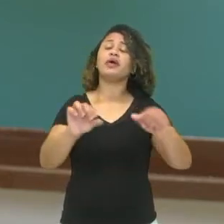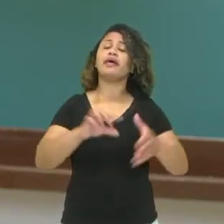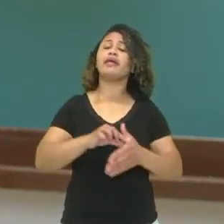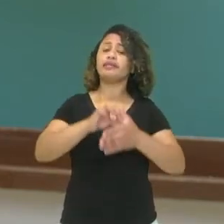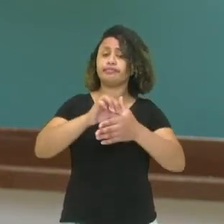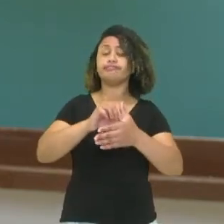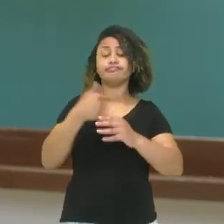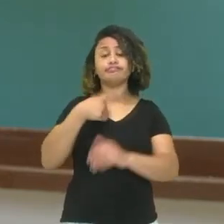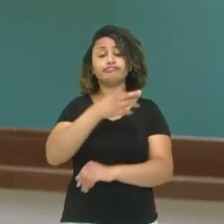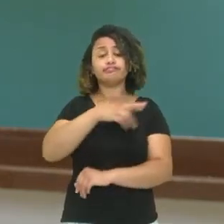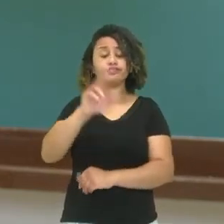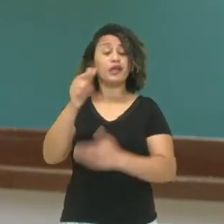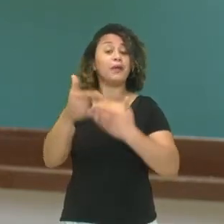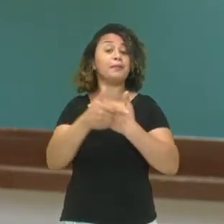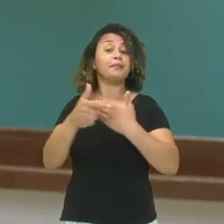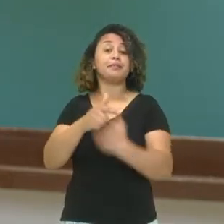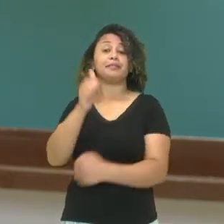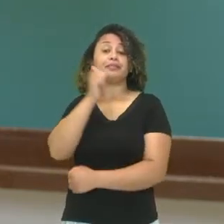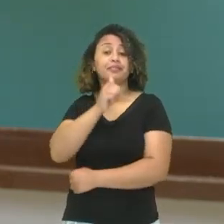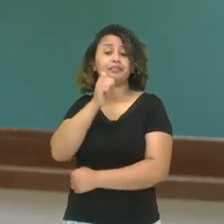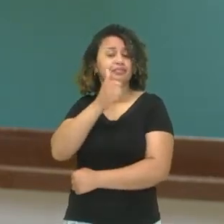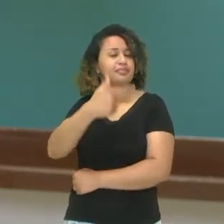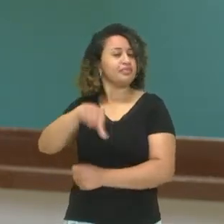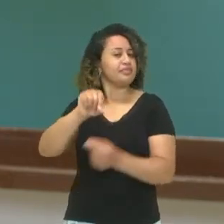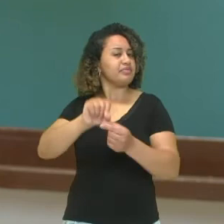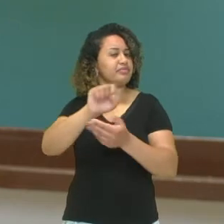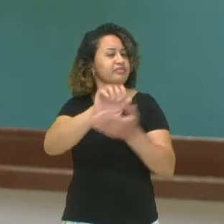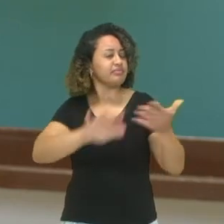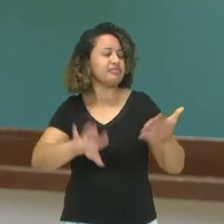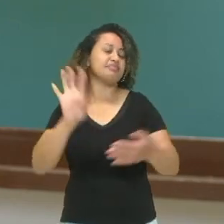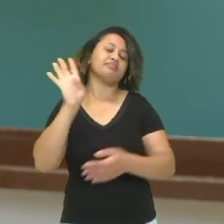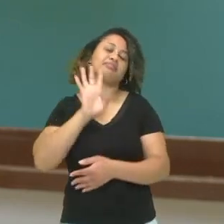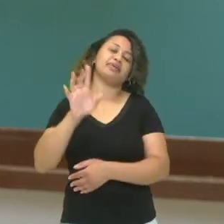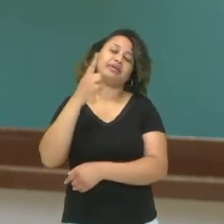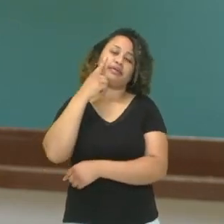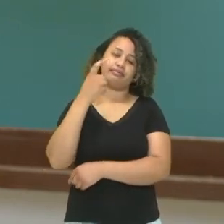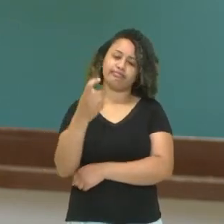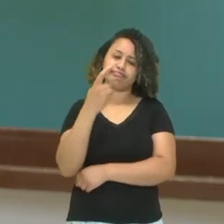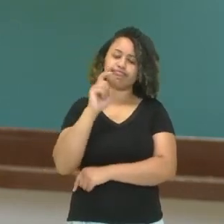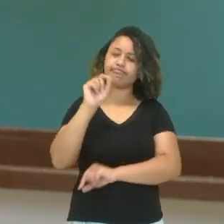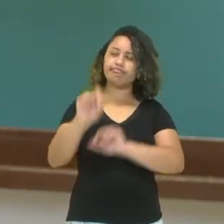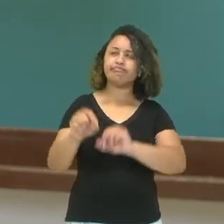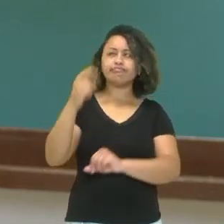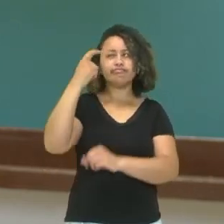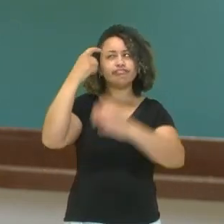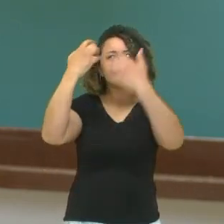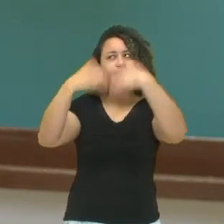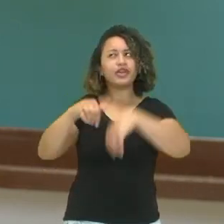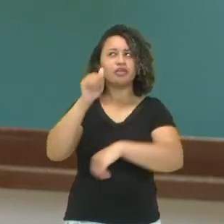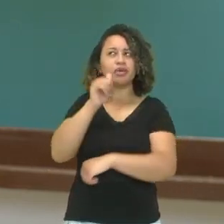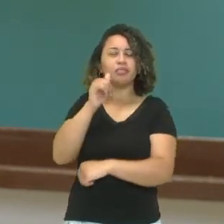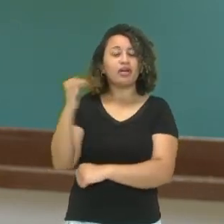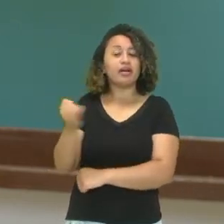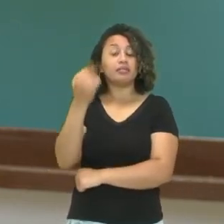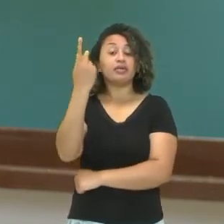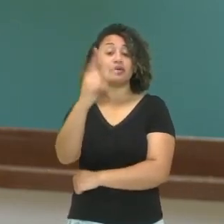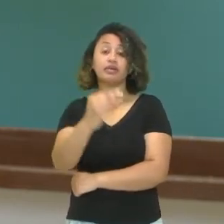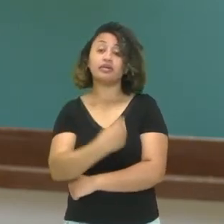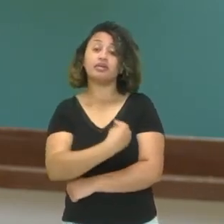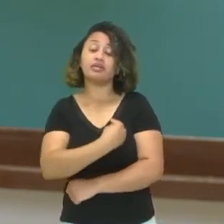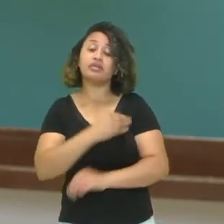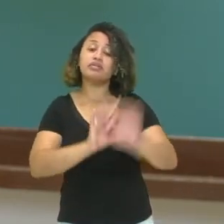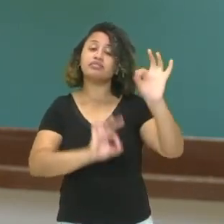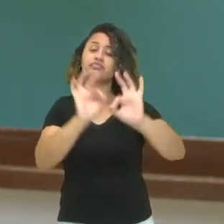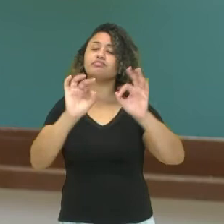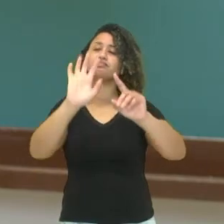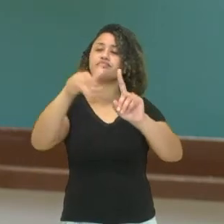da mulher. E vocês fizeram uma atividade bem gostosa, bem interessante, de pensar uma mulher importante da sua vida e aí fazer um